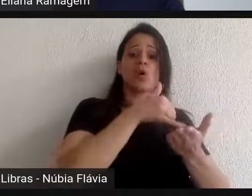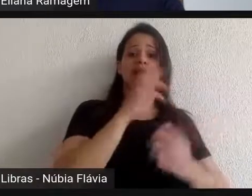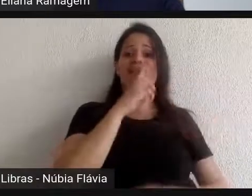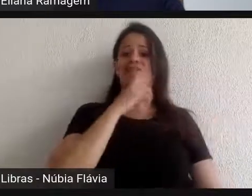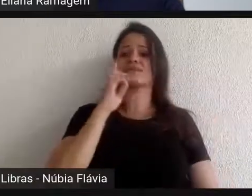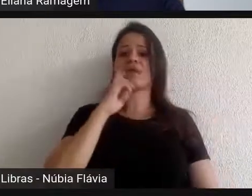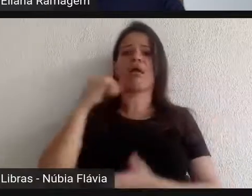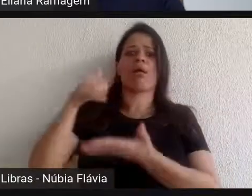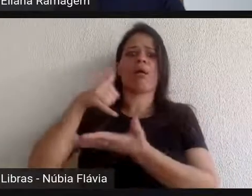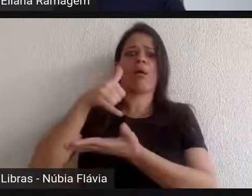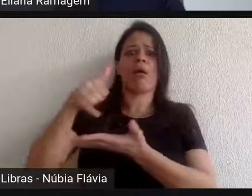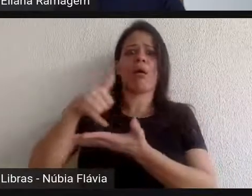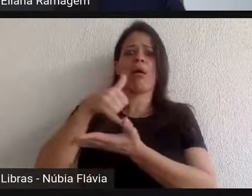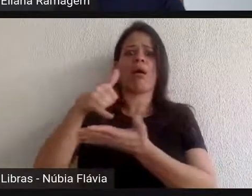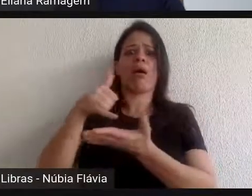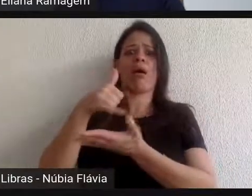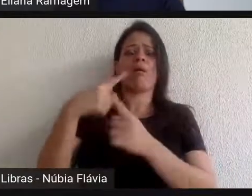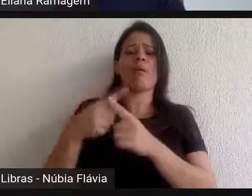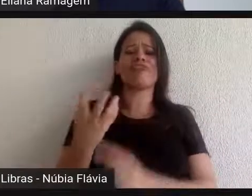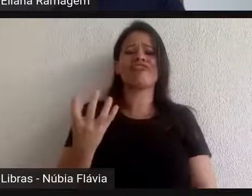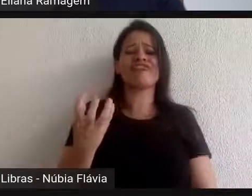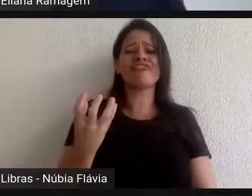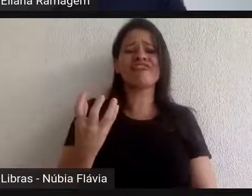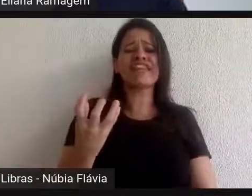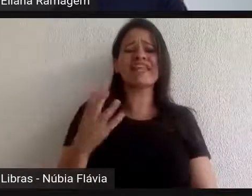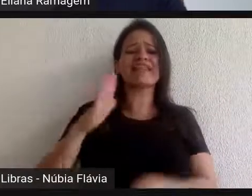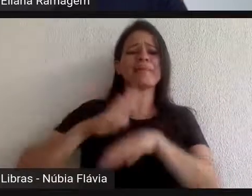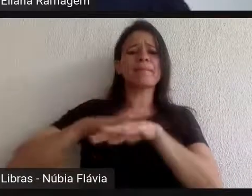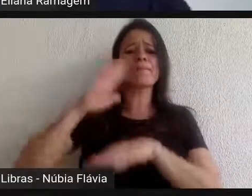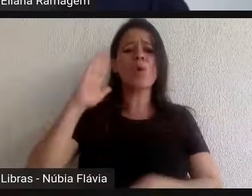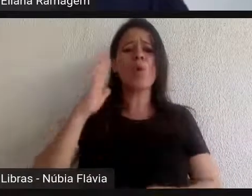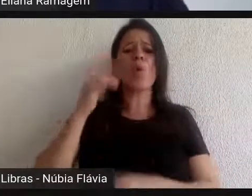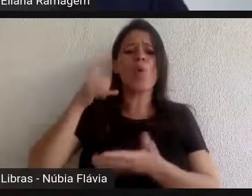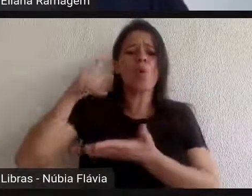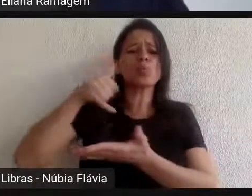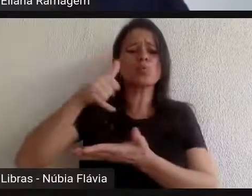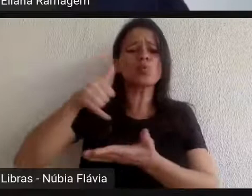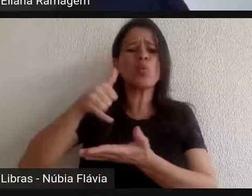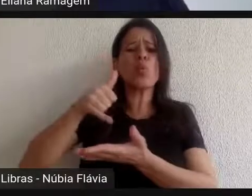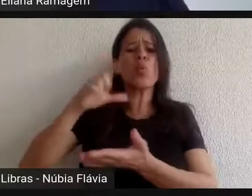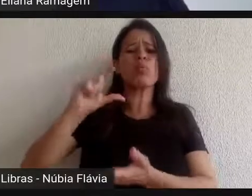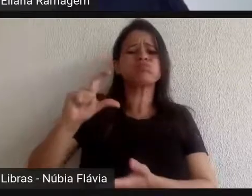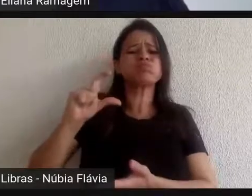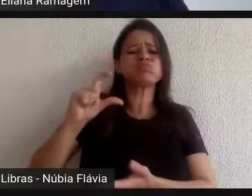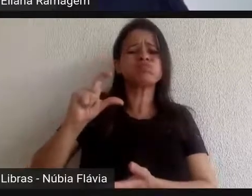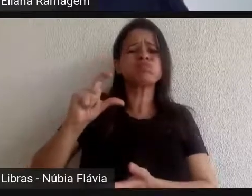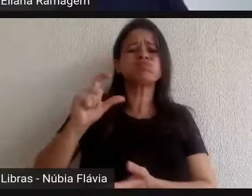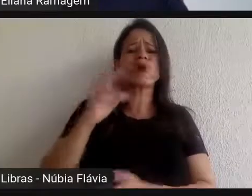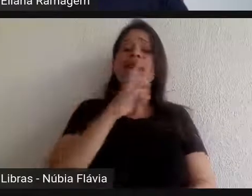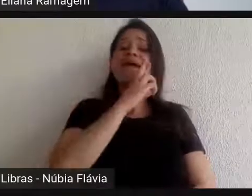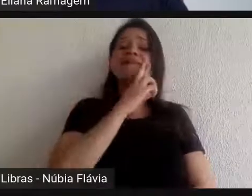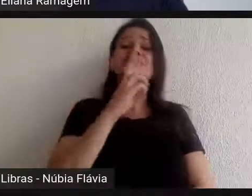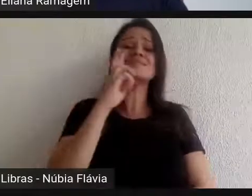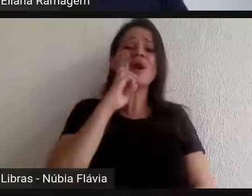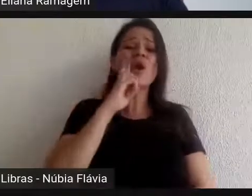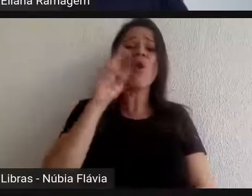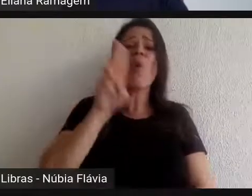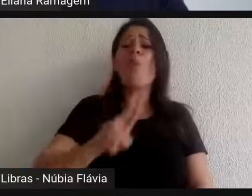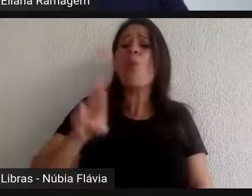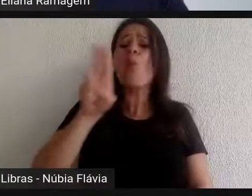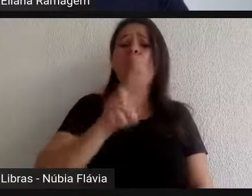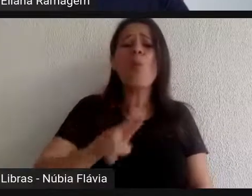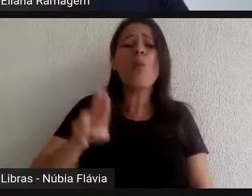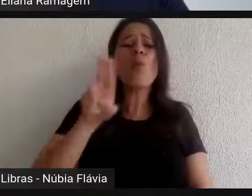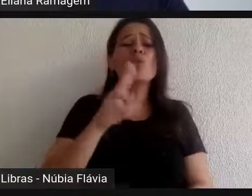né? Então, muitas vezes, acaba vindo mais fritura, uma quantidade maior de gordura. Às vezes, muitos restaurantes, gente,